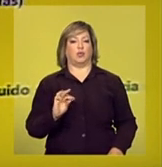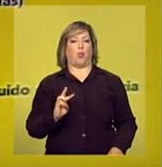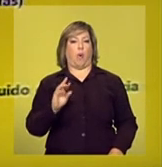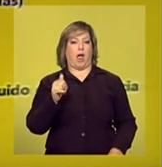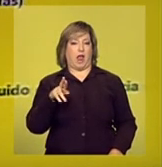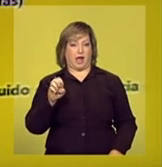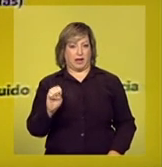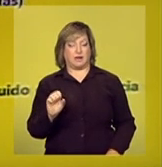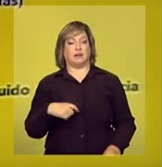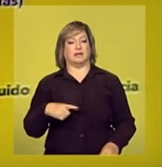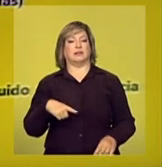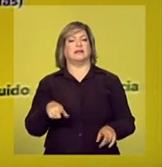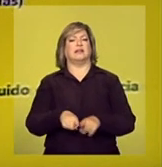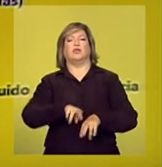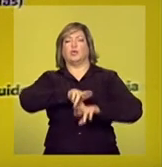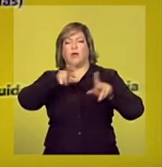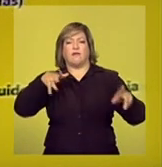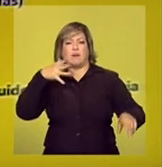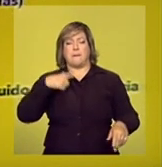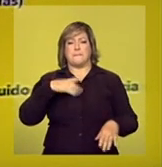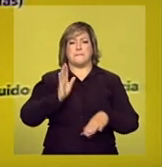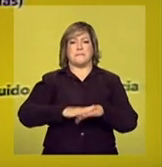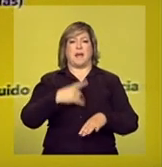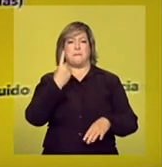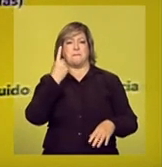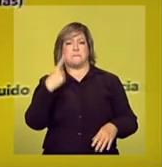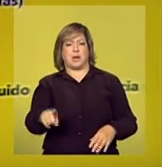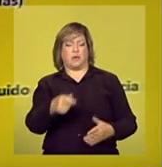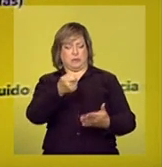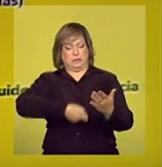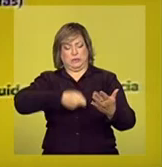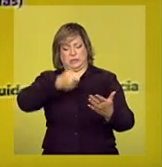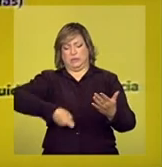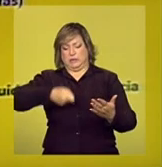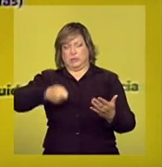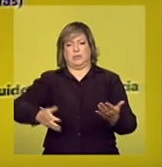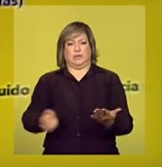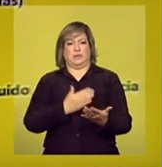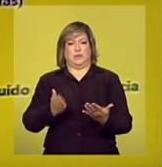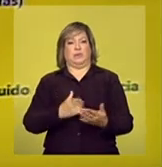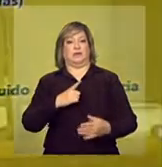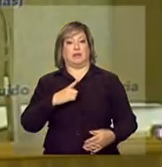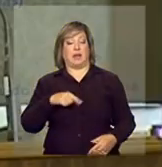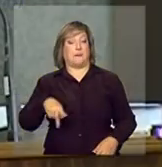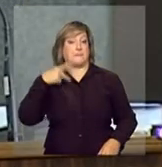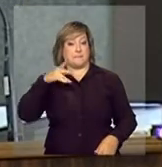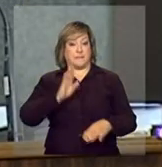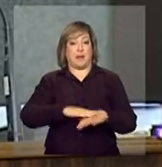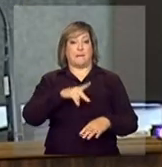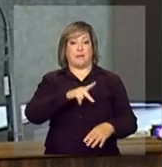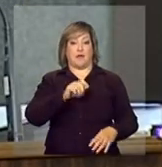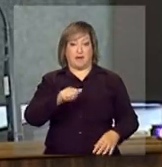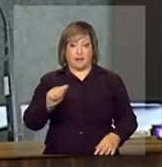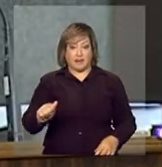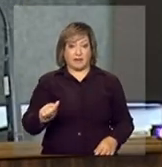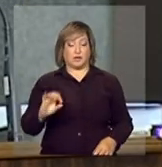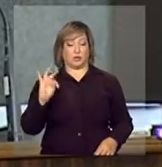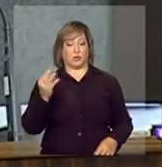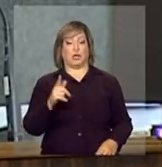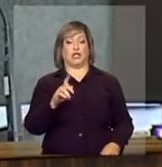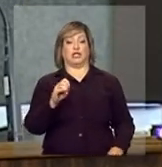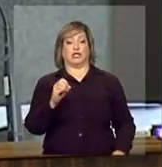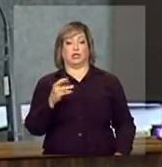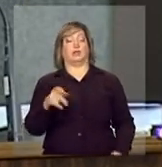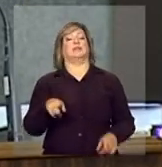todas as falas, são mais de 1000 páginas de texto, e a política mais citada é o PA, pelos gestores, seguida